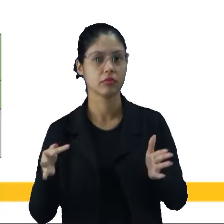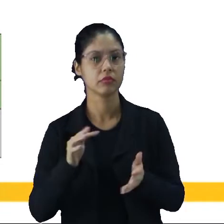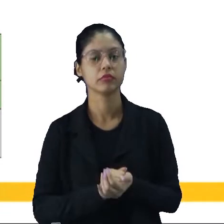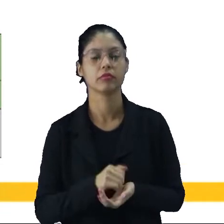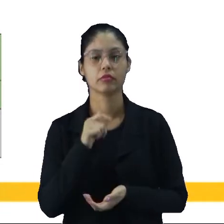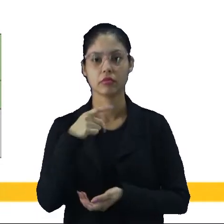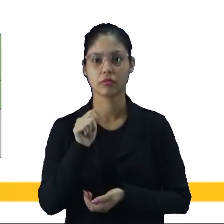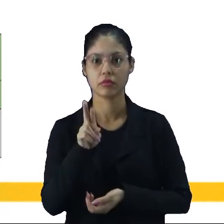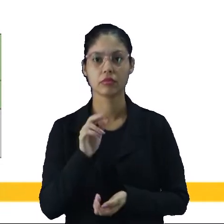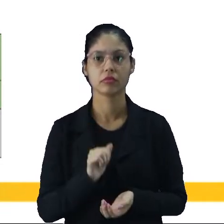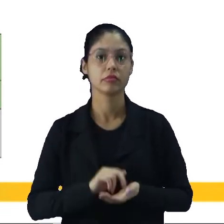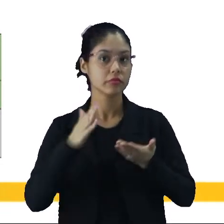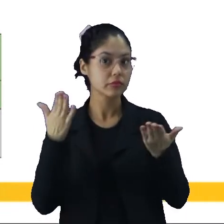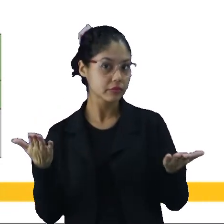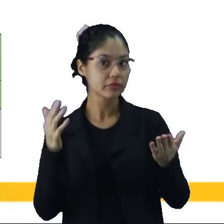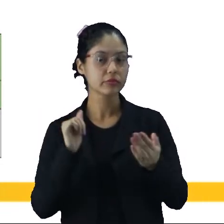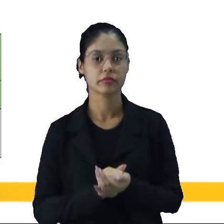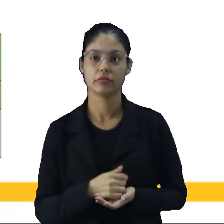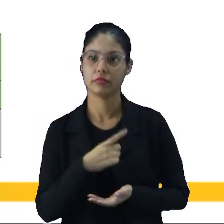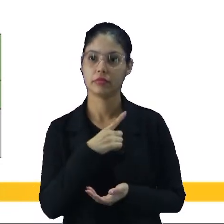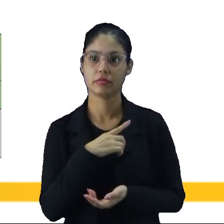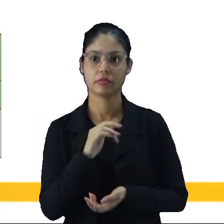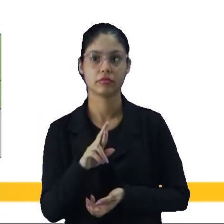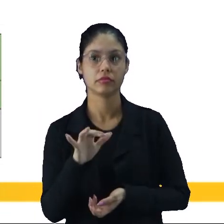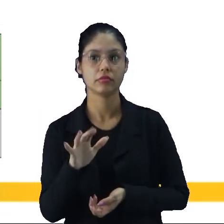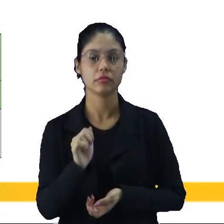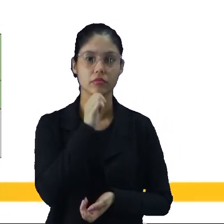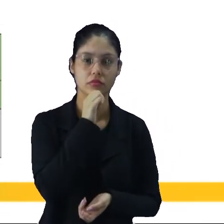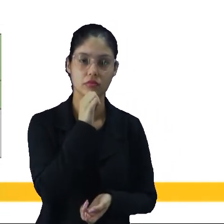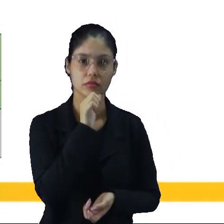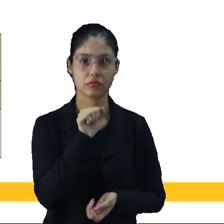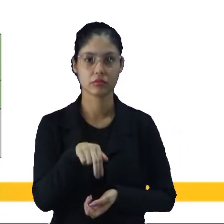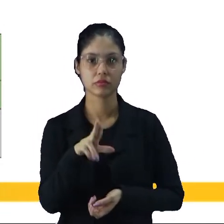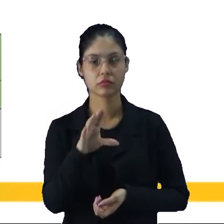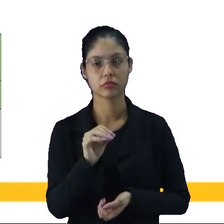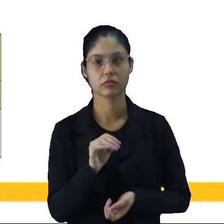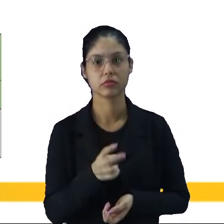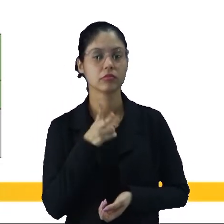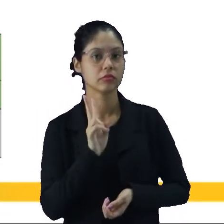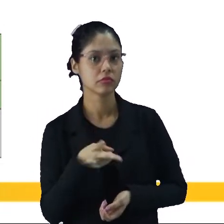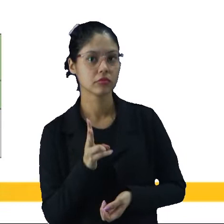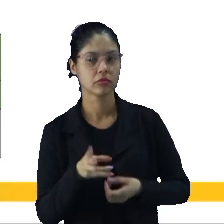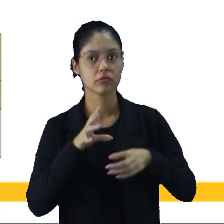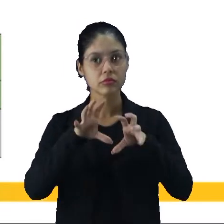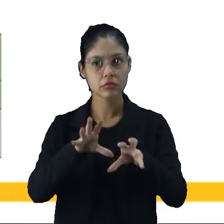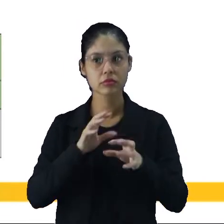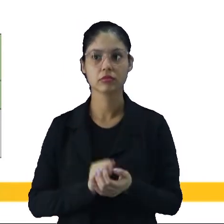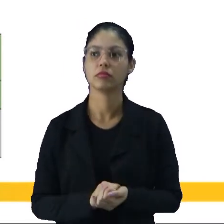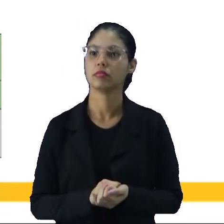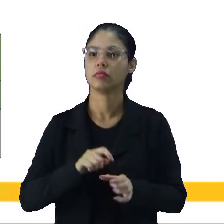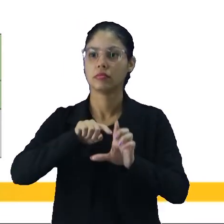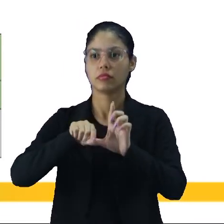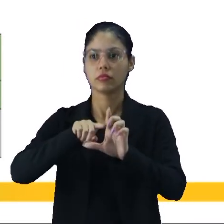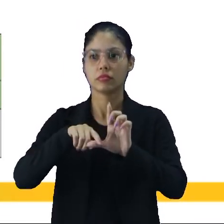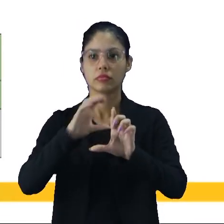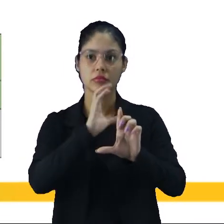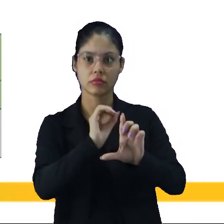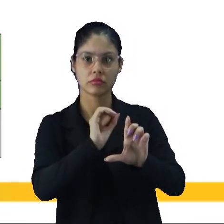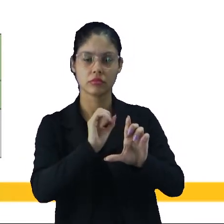beleza? Então, arcos notáveis da função seno. Do mesmo jeito, olha aqui os ângulos,